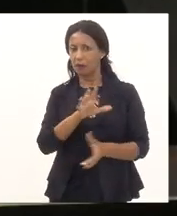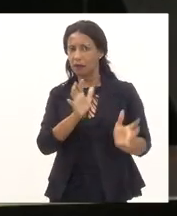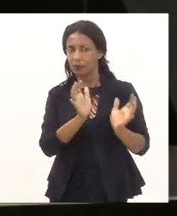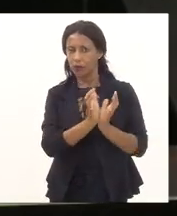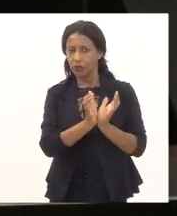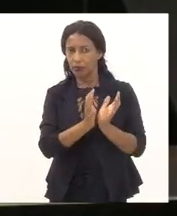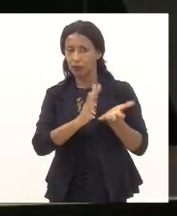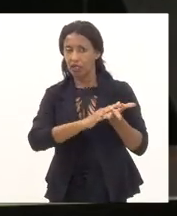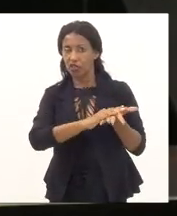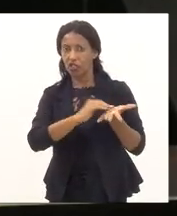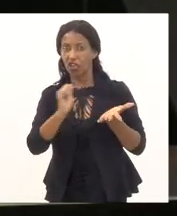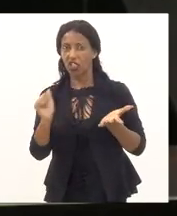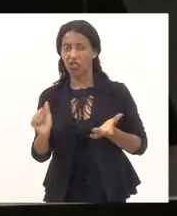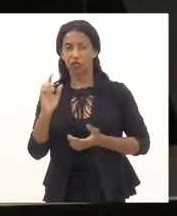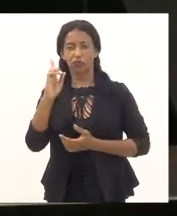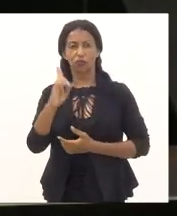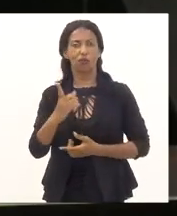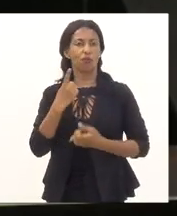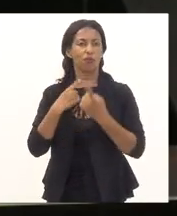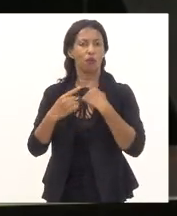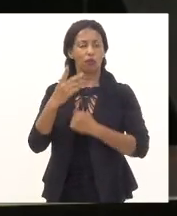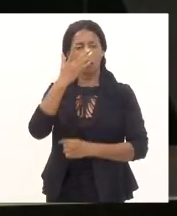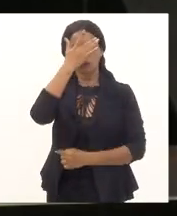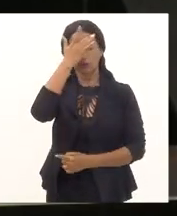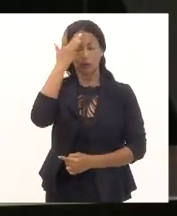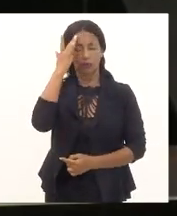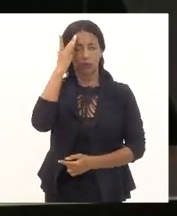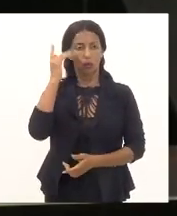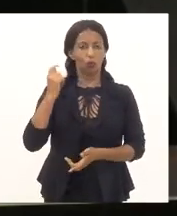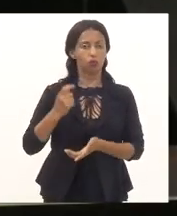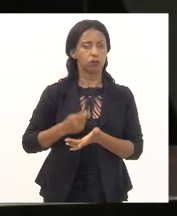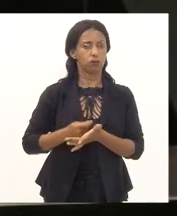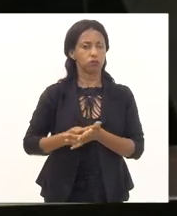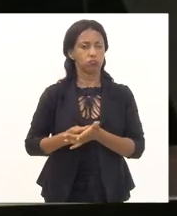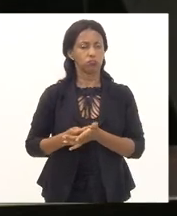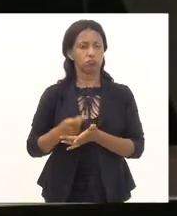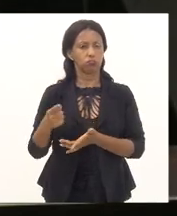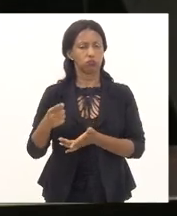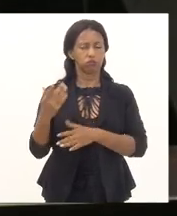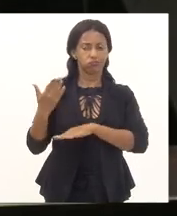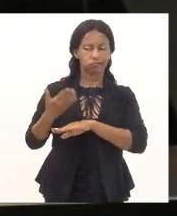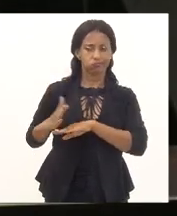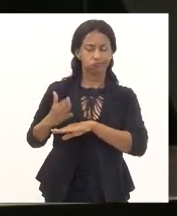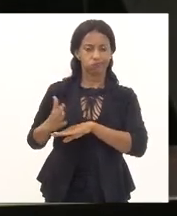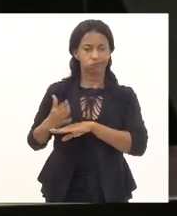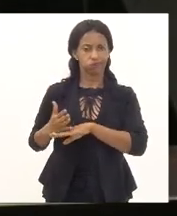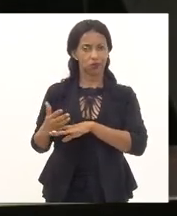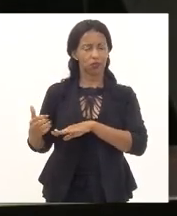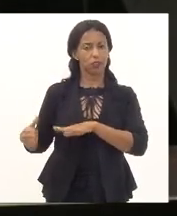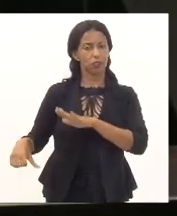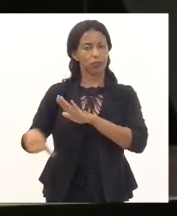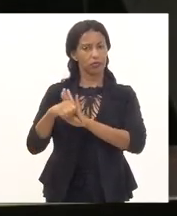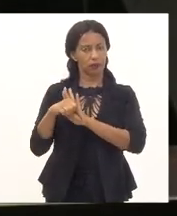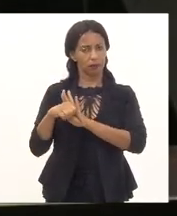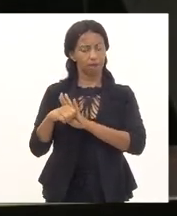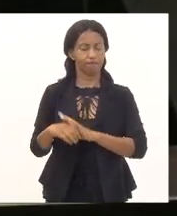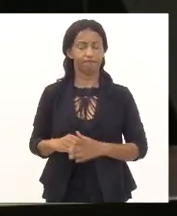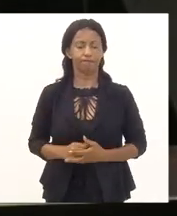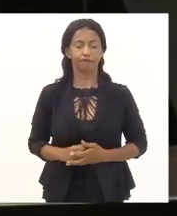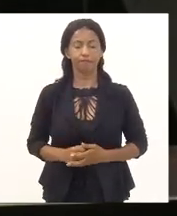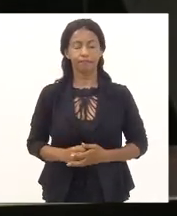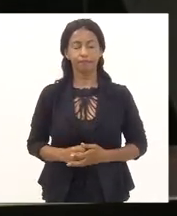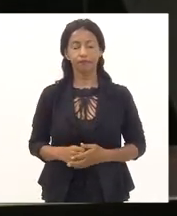que retira a autonomia da vontade das pessoas através da prática de atos criminosos. E, por